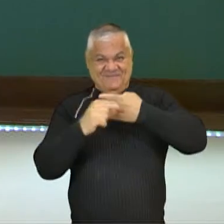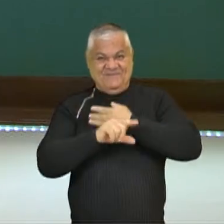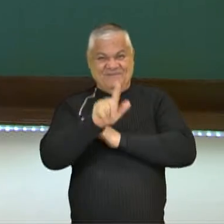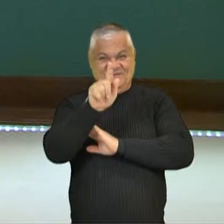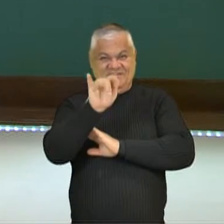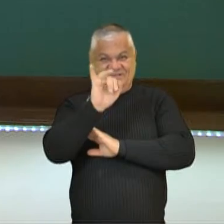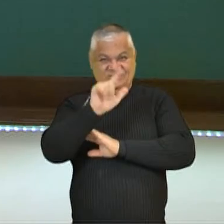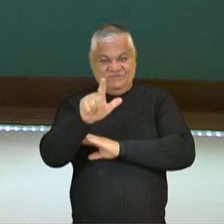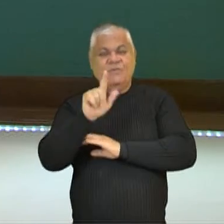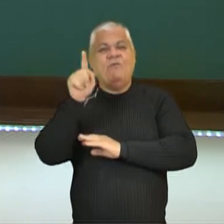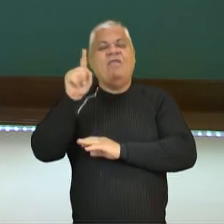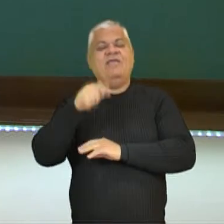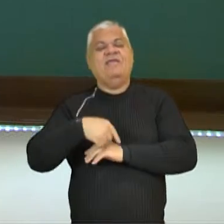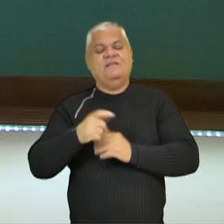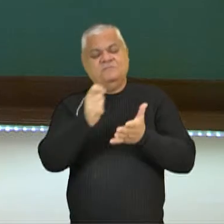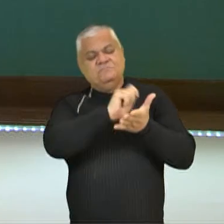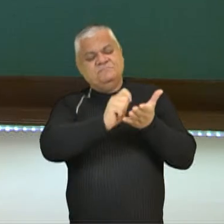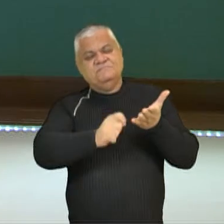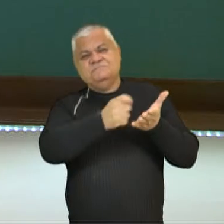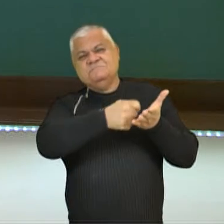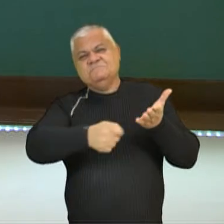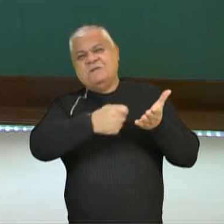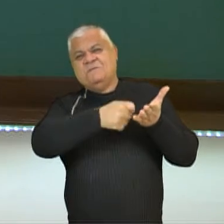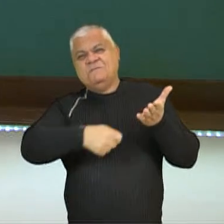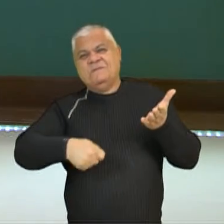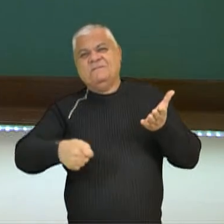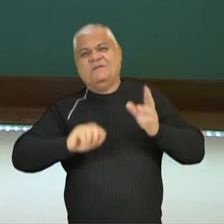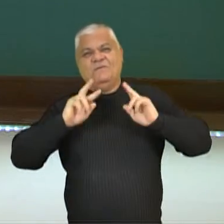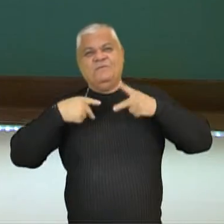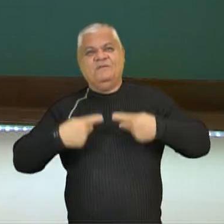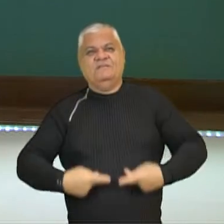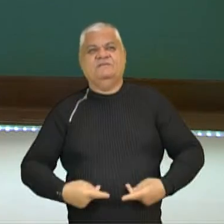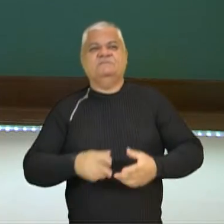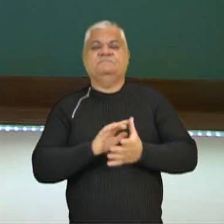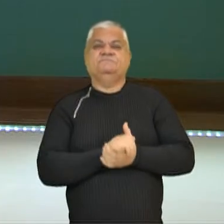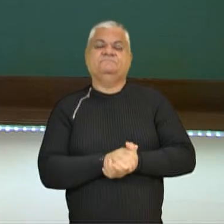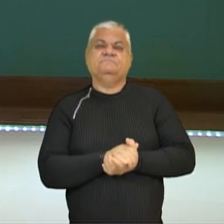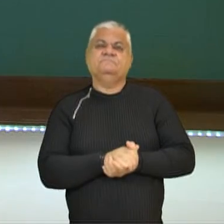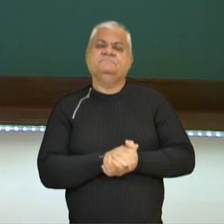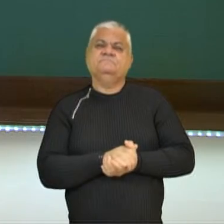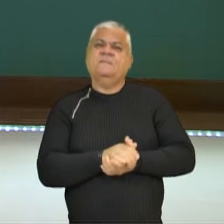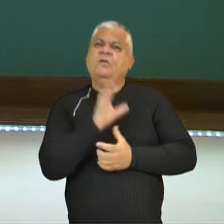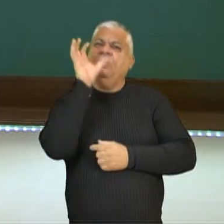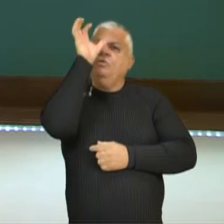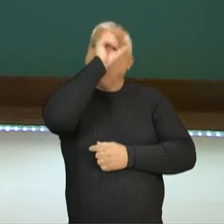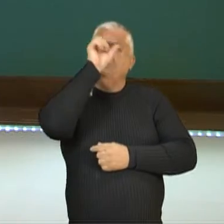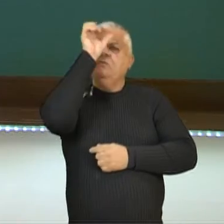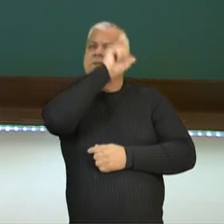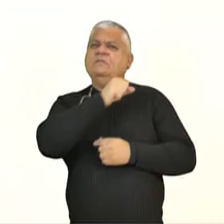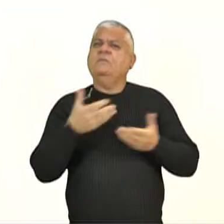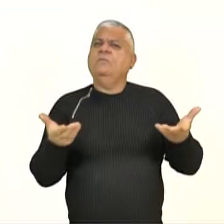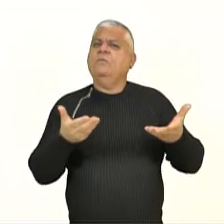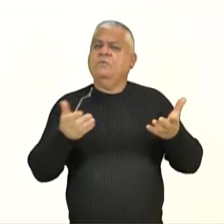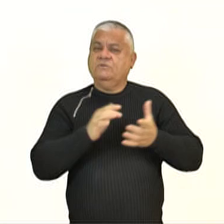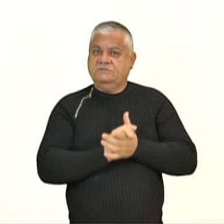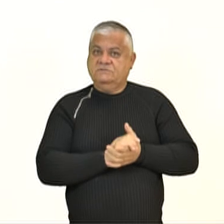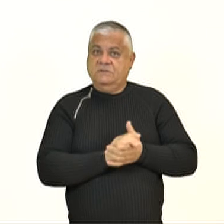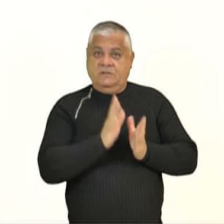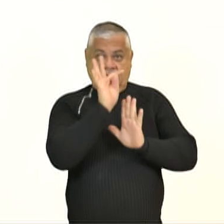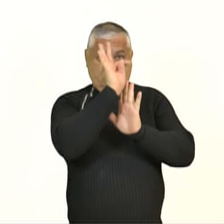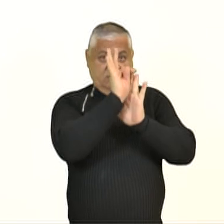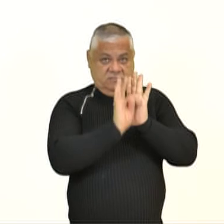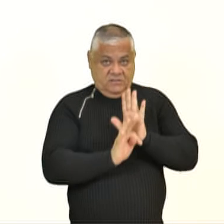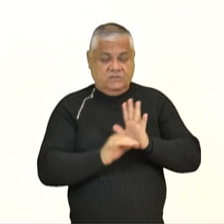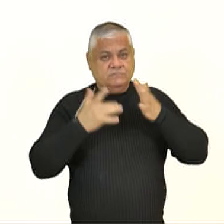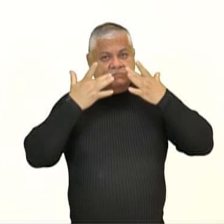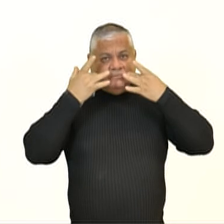obras também nessa época aqui do humanismo. O que nós aprendemos neste vídeo? Que o texto dramático é